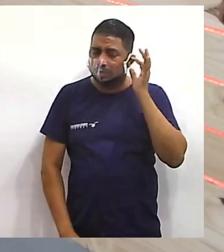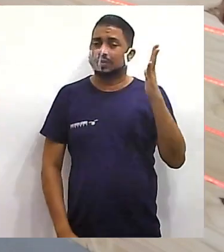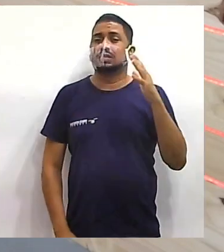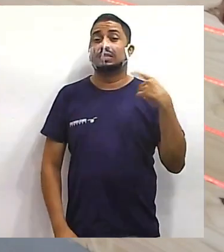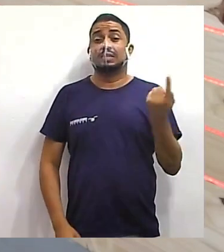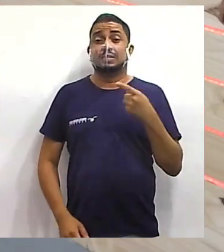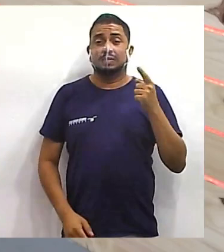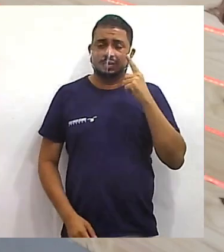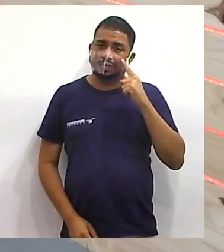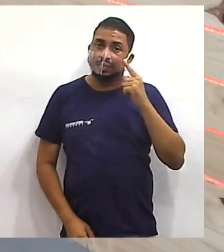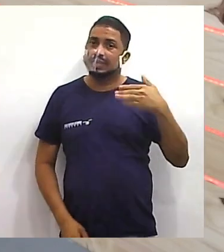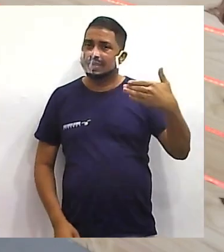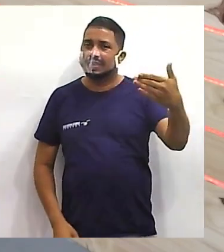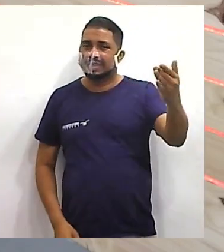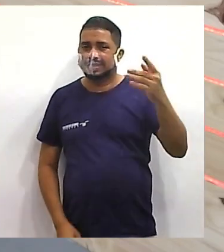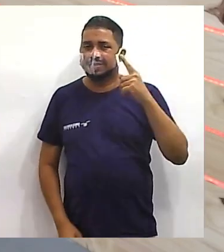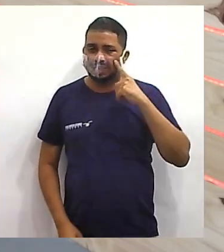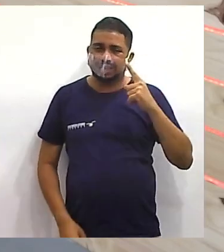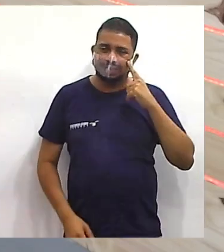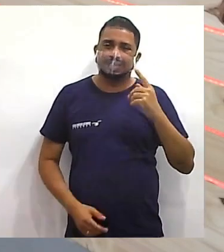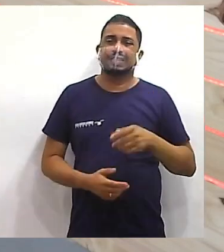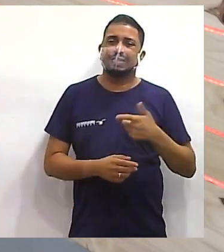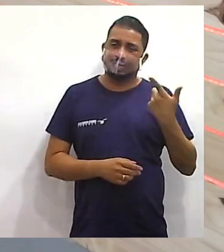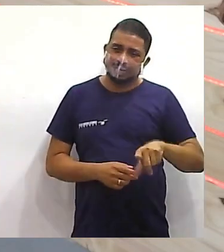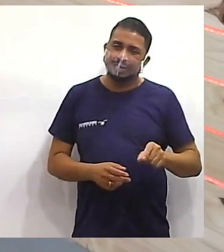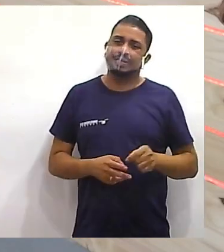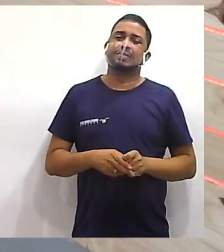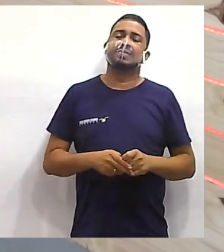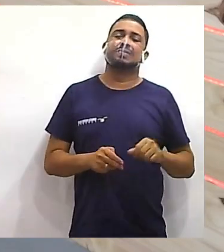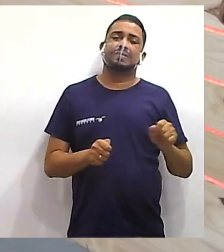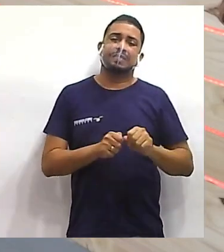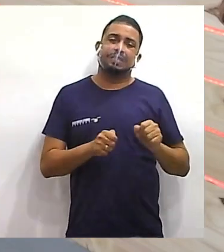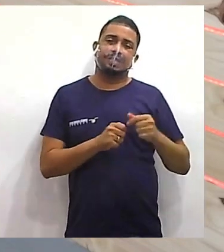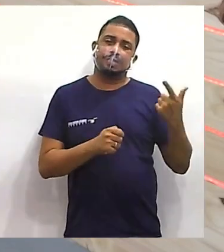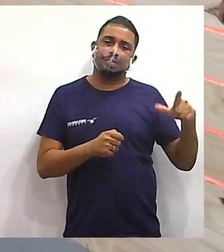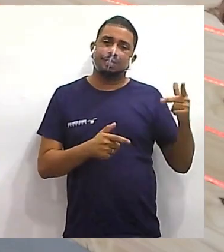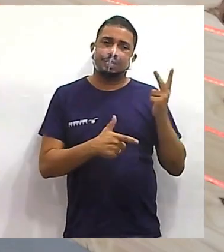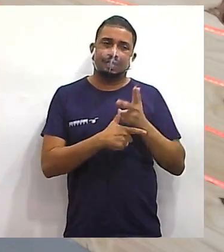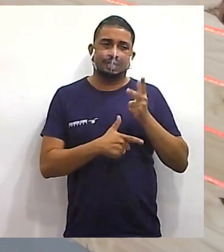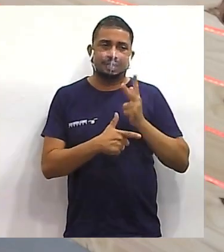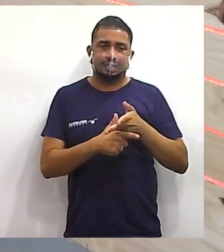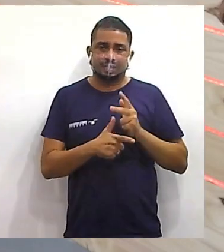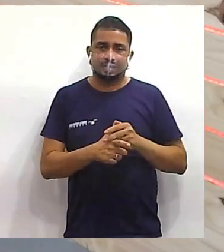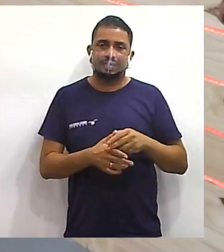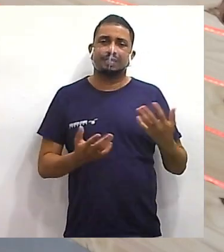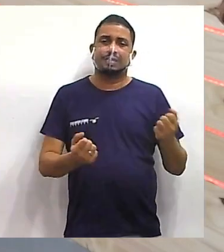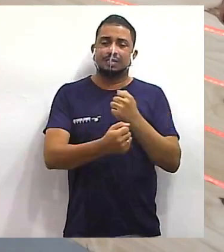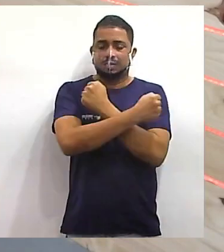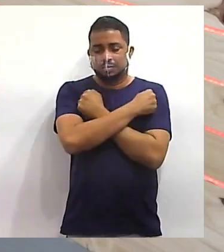ver mais vezes, né, Renata? A gente promete voltar a fazer outras lives, né? Então,